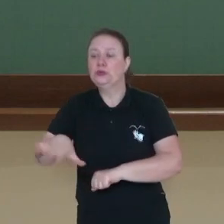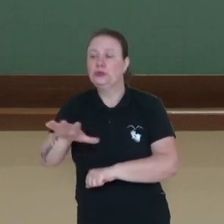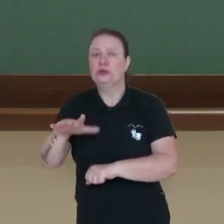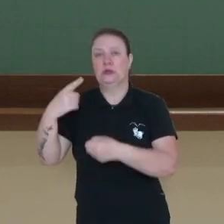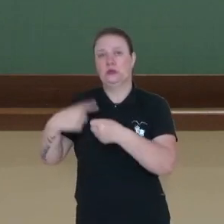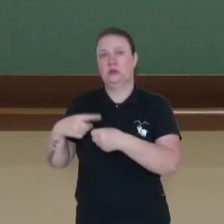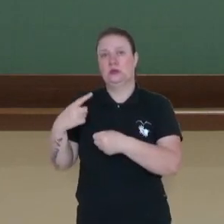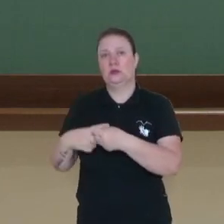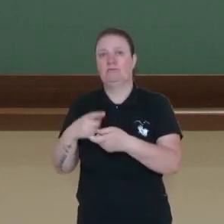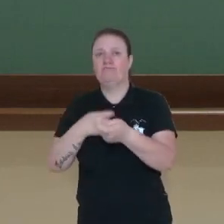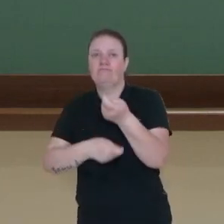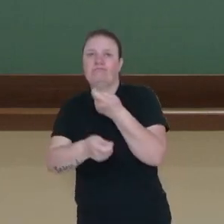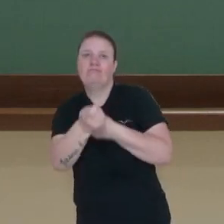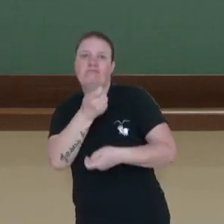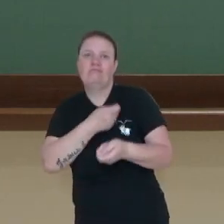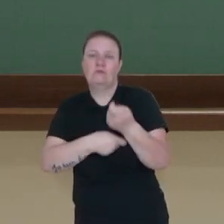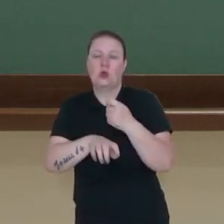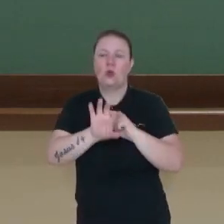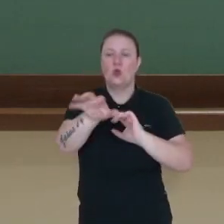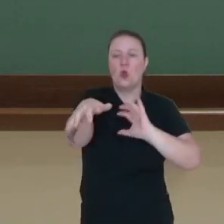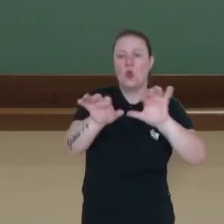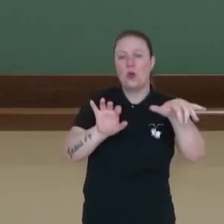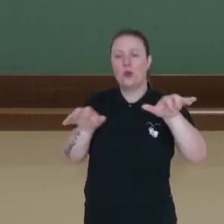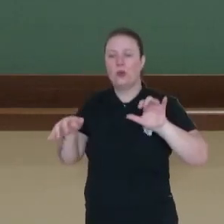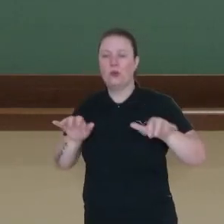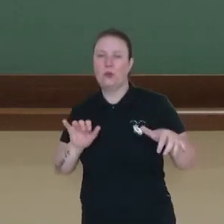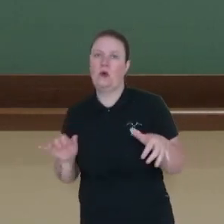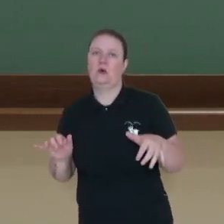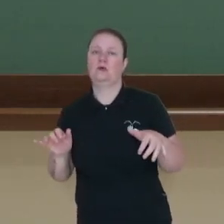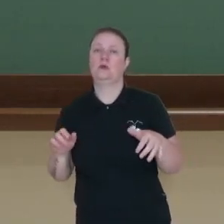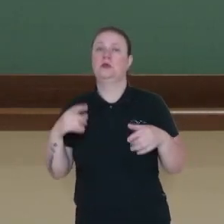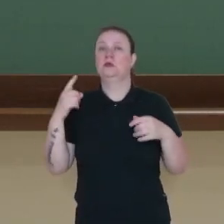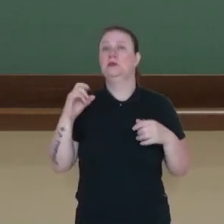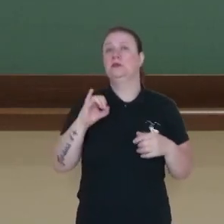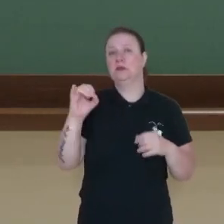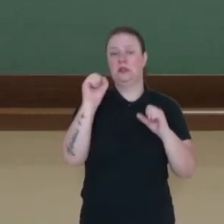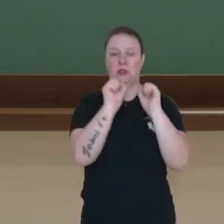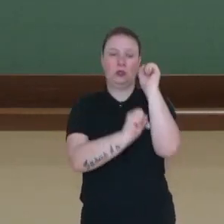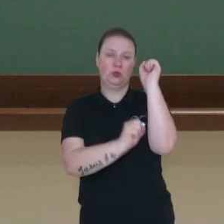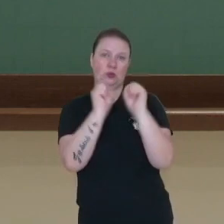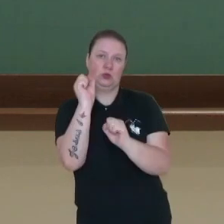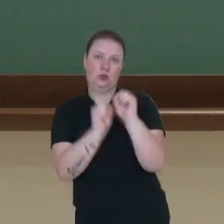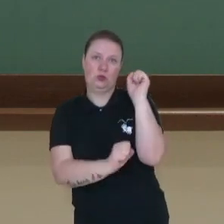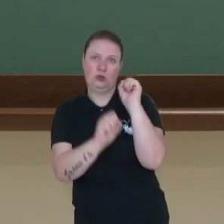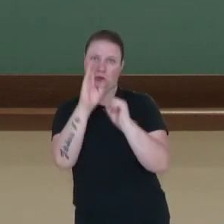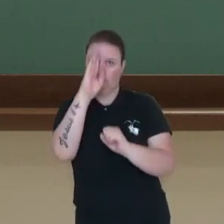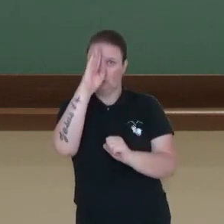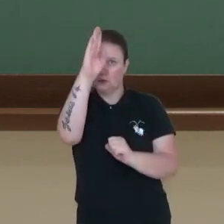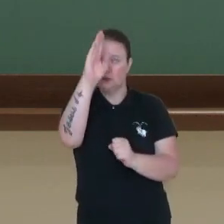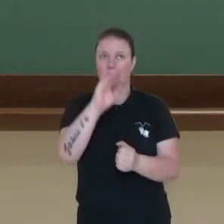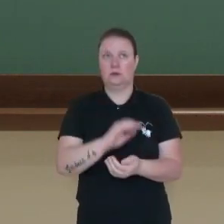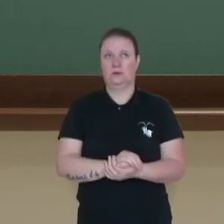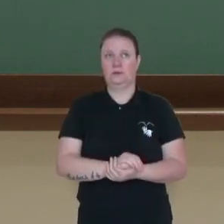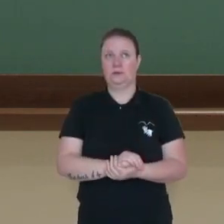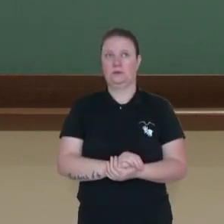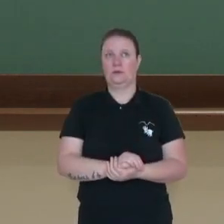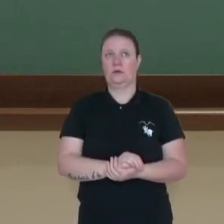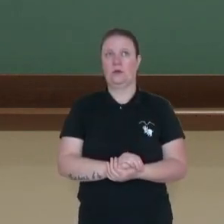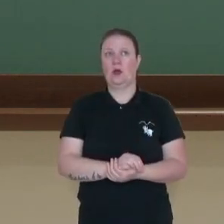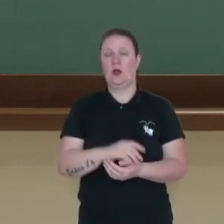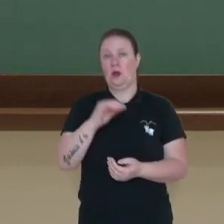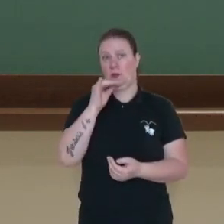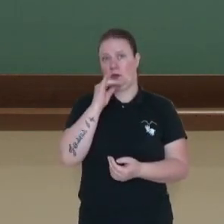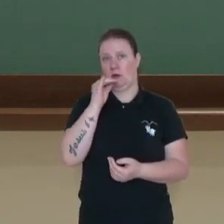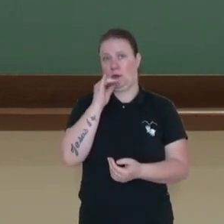seu município, da sua região, se passa por um processo de industrialização. Eu coloco aqui para vocês, né, o Paraná